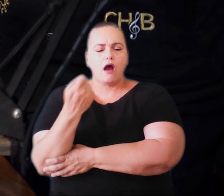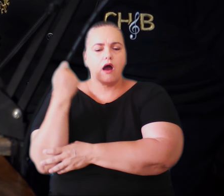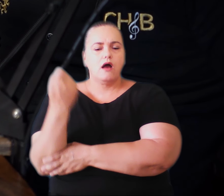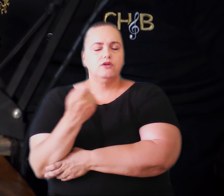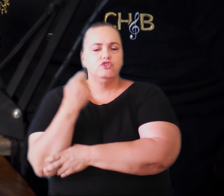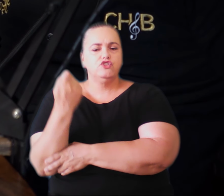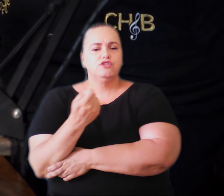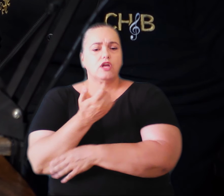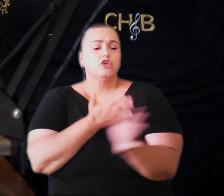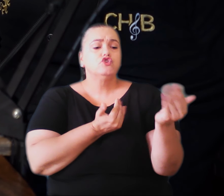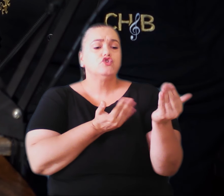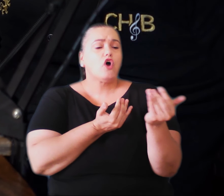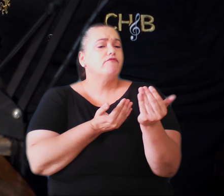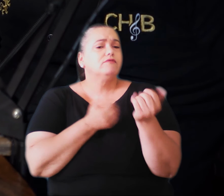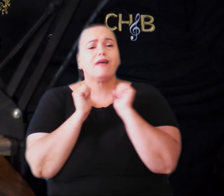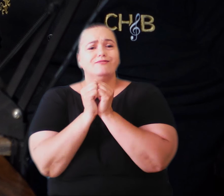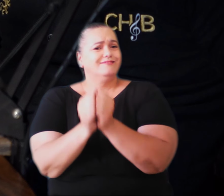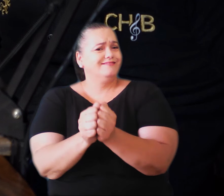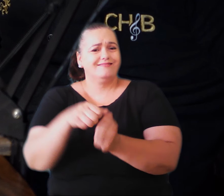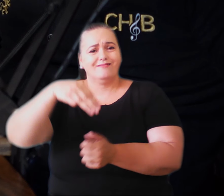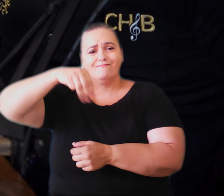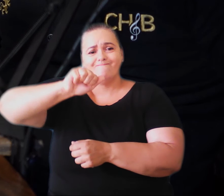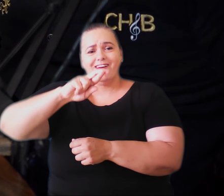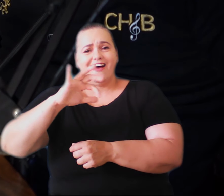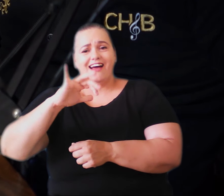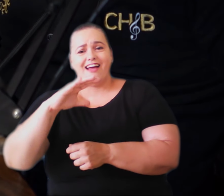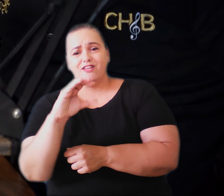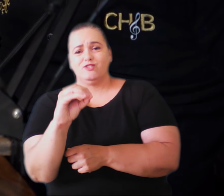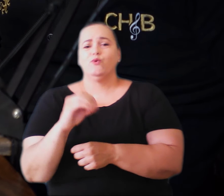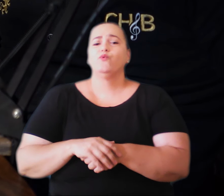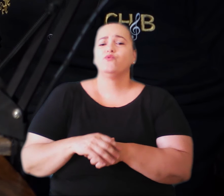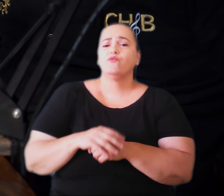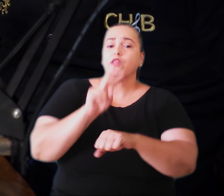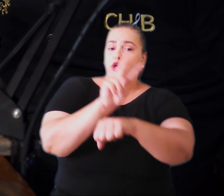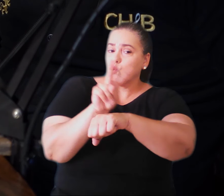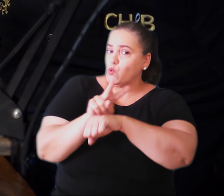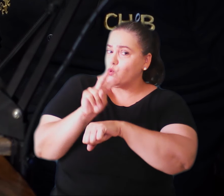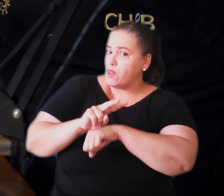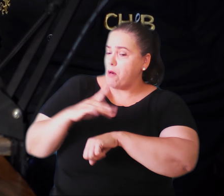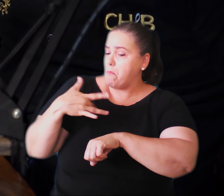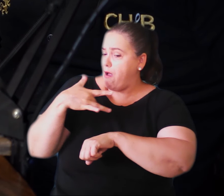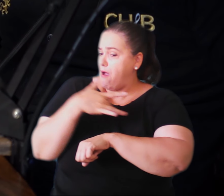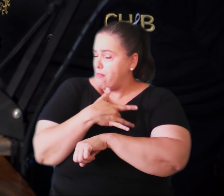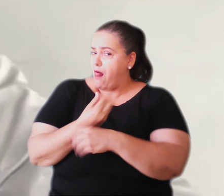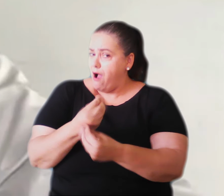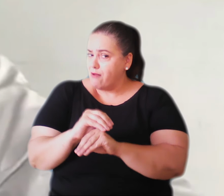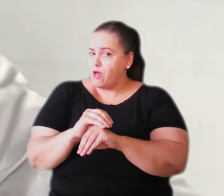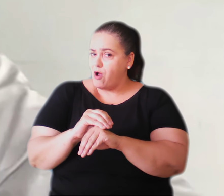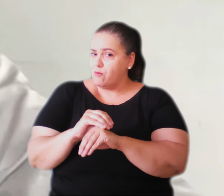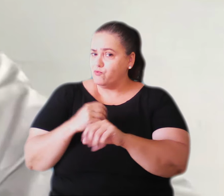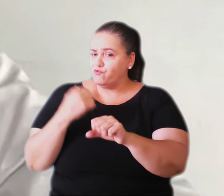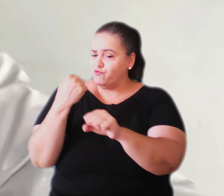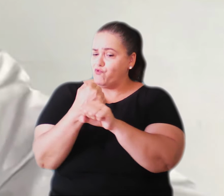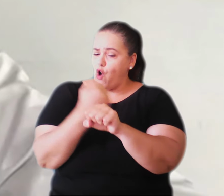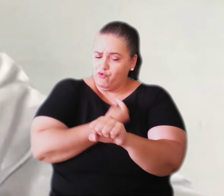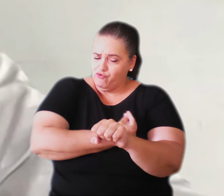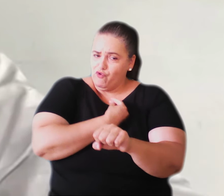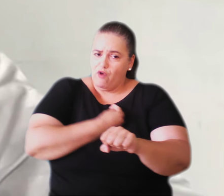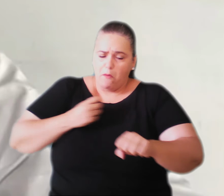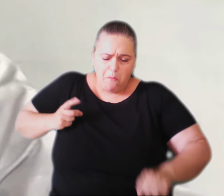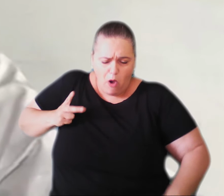moço aí e vocês têm de ser muito bem cuidados pela medicina, porque vocês têm que ter muitos anos de